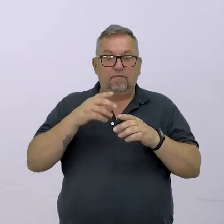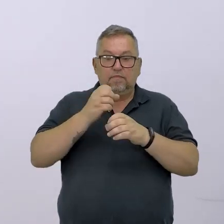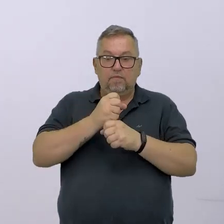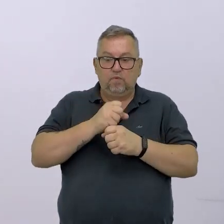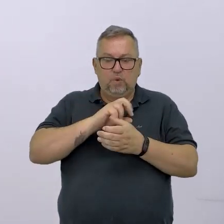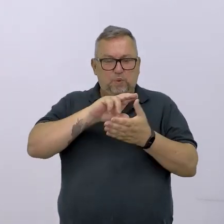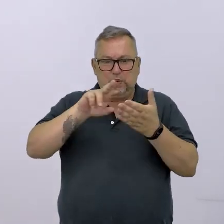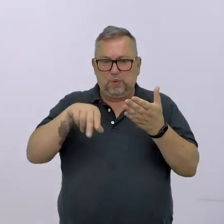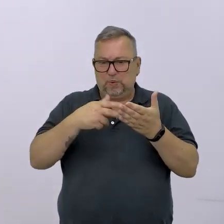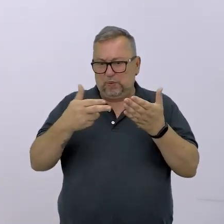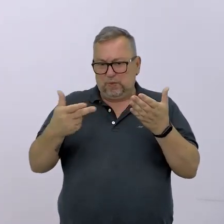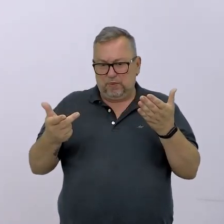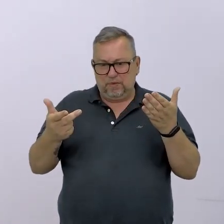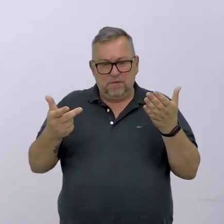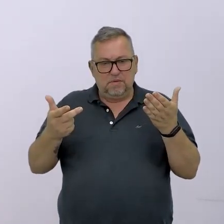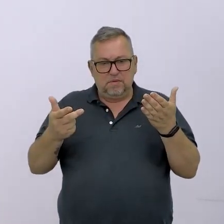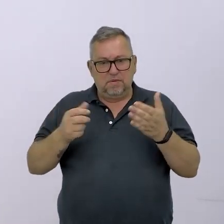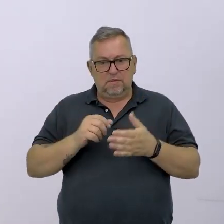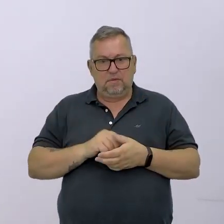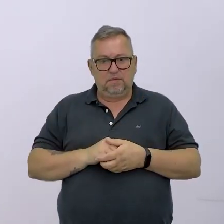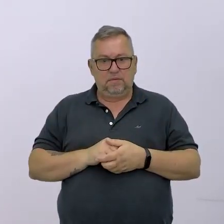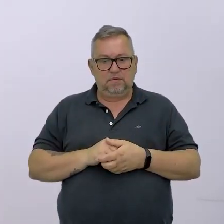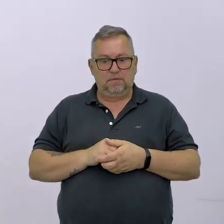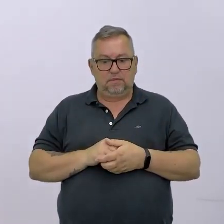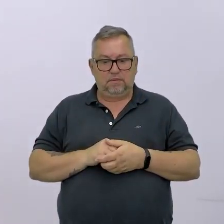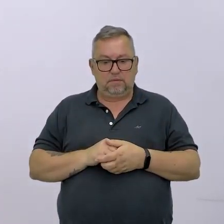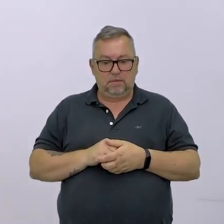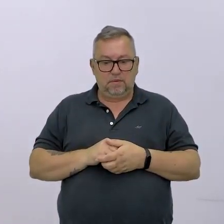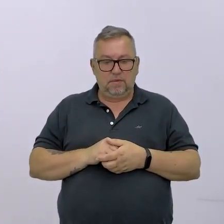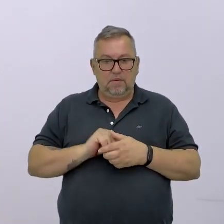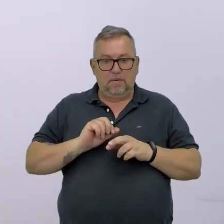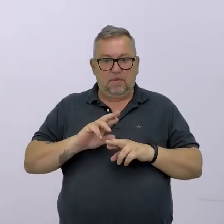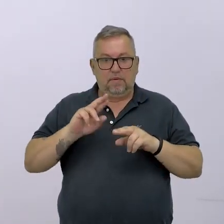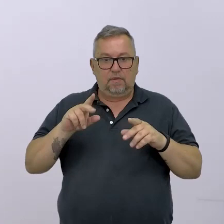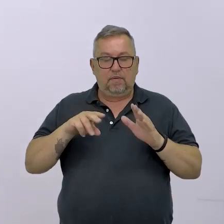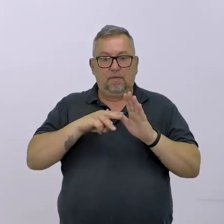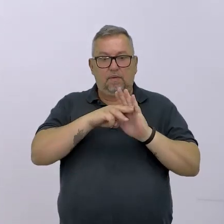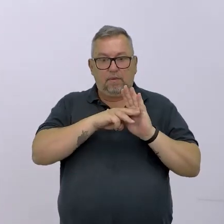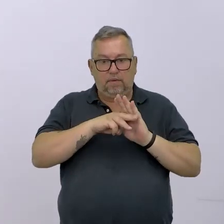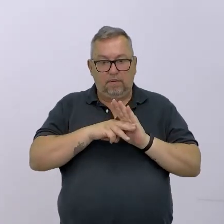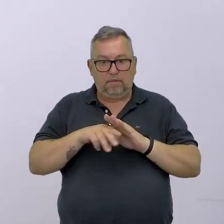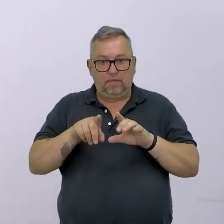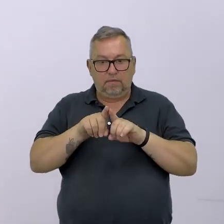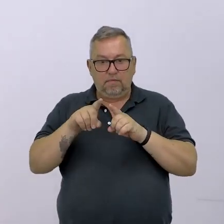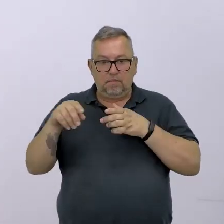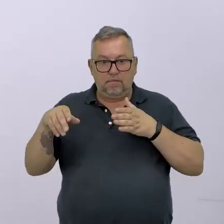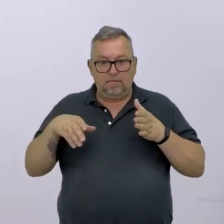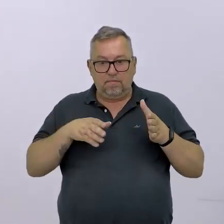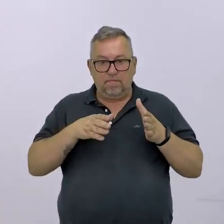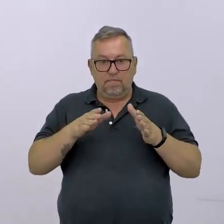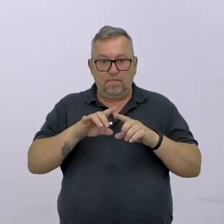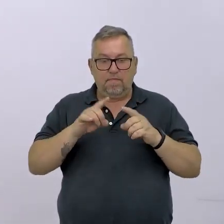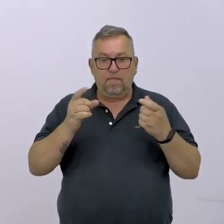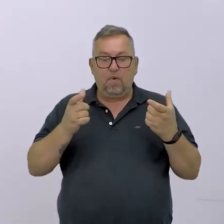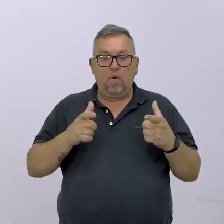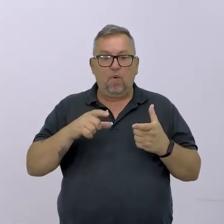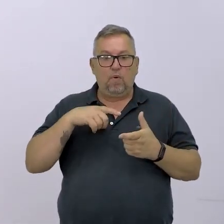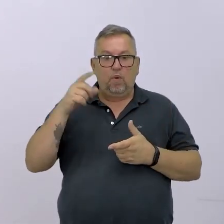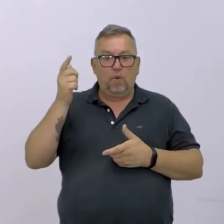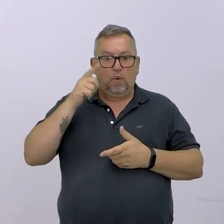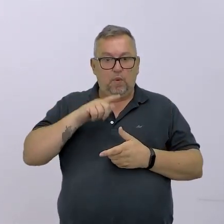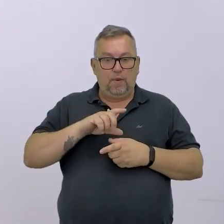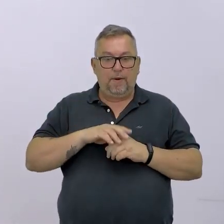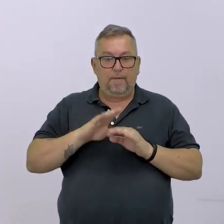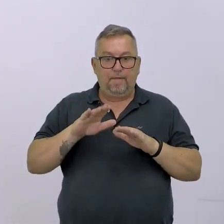equações, enfim, diferentes operações da razão, diferentes métodos, diferentes caminhos, onde isso vai dar,